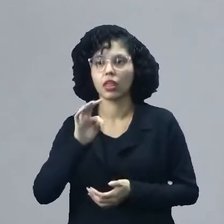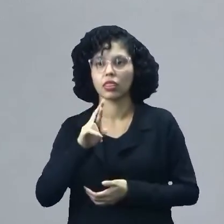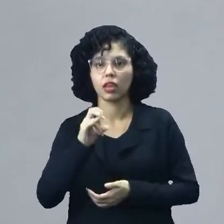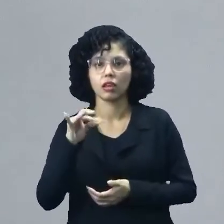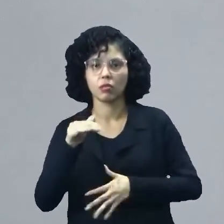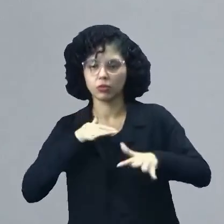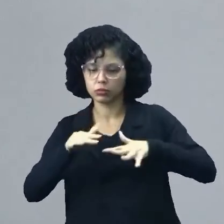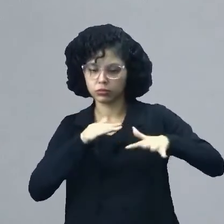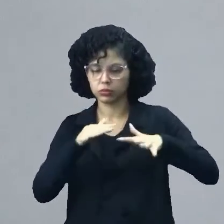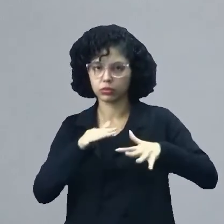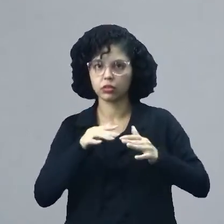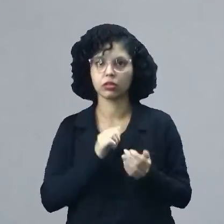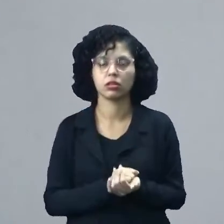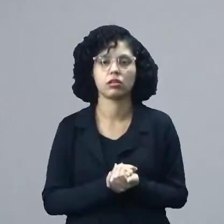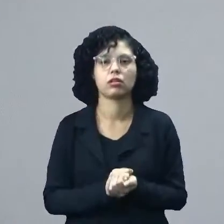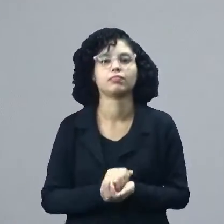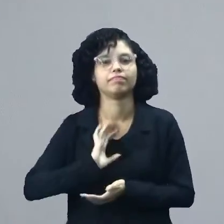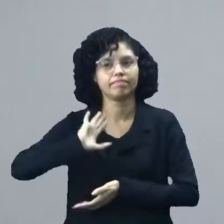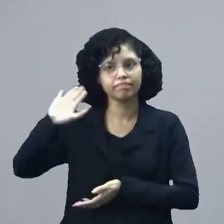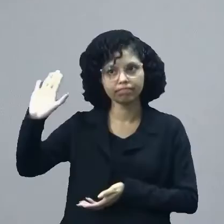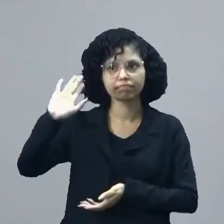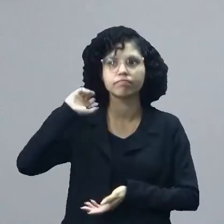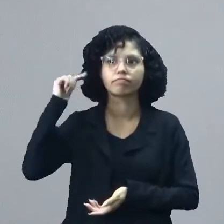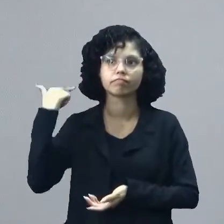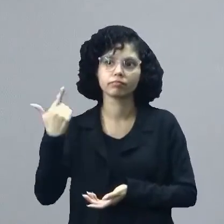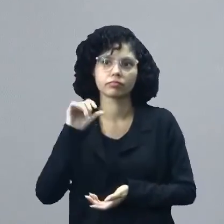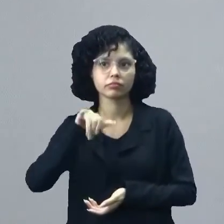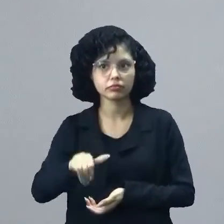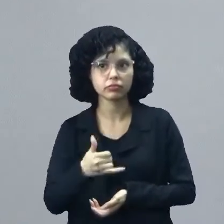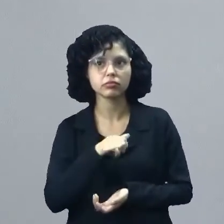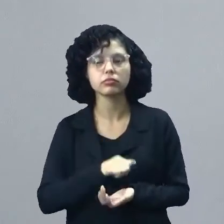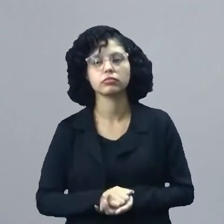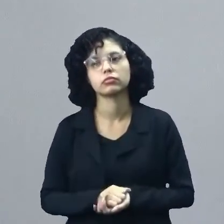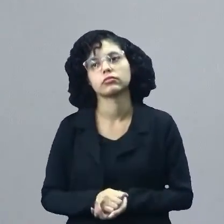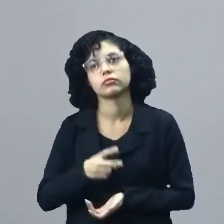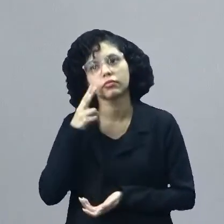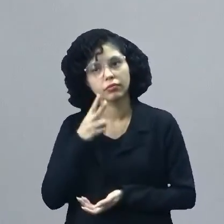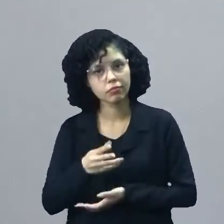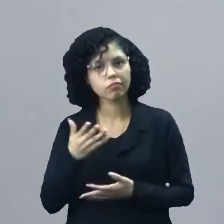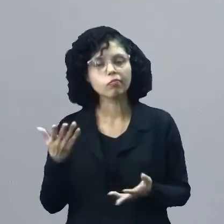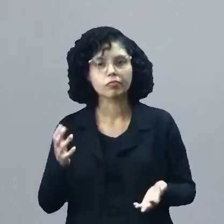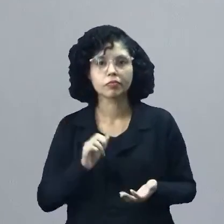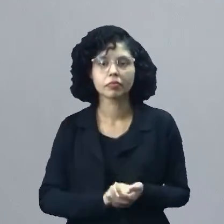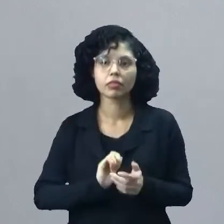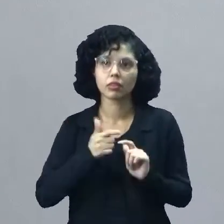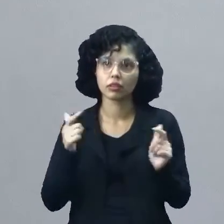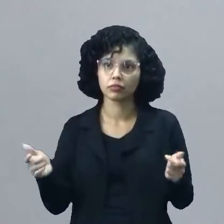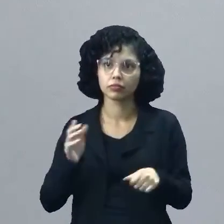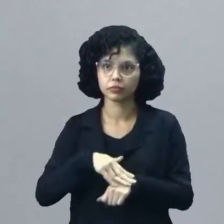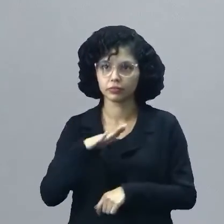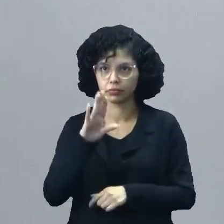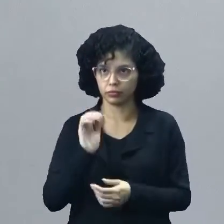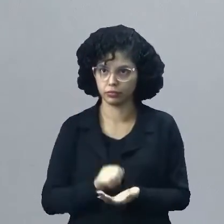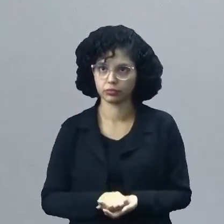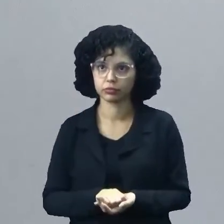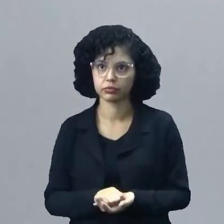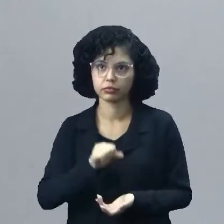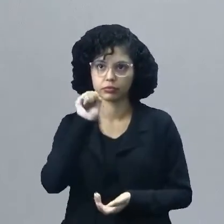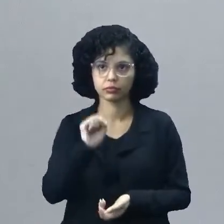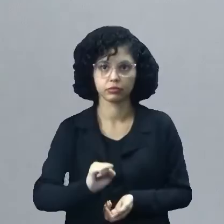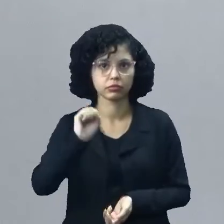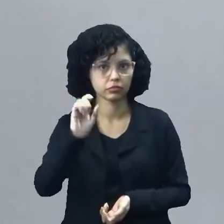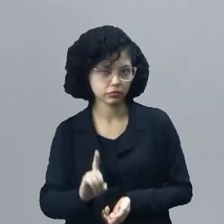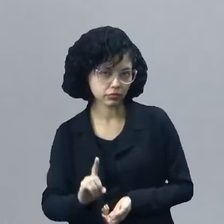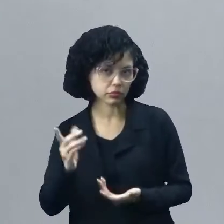né, eles se viram obrigados a deixar e ir em busca de novas oportunidades, né? A gente viu aqui que a maioria deles ali foi para o sul e